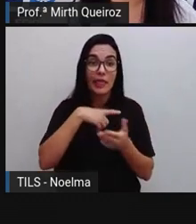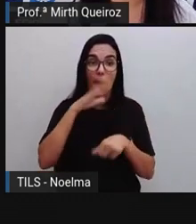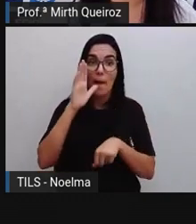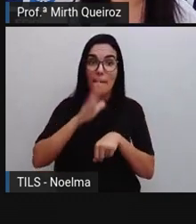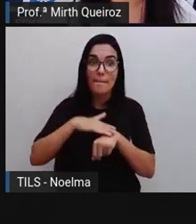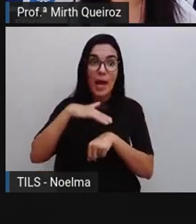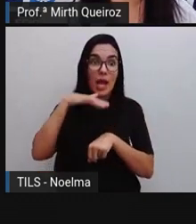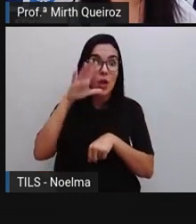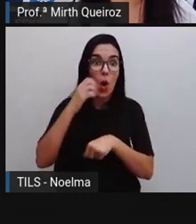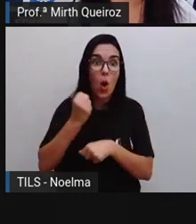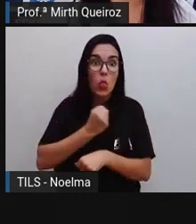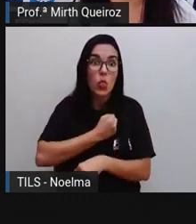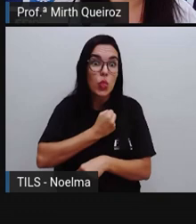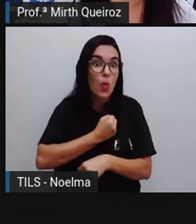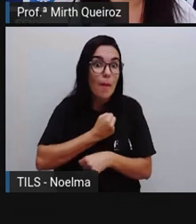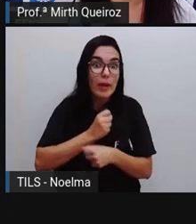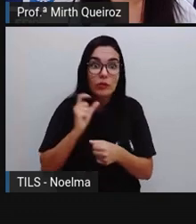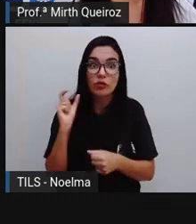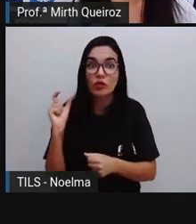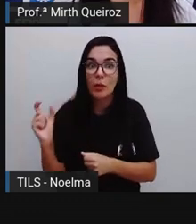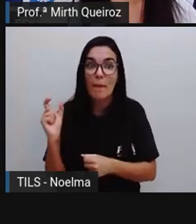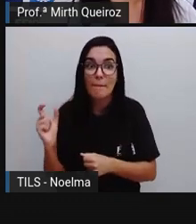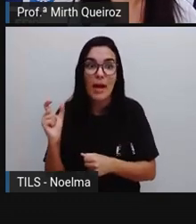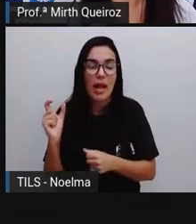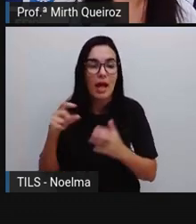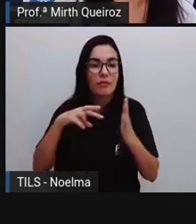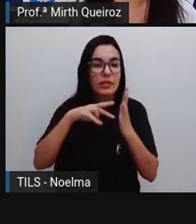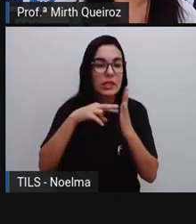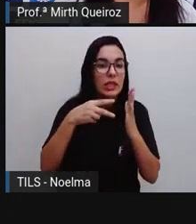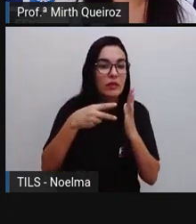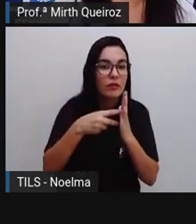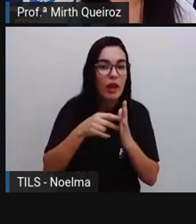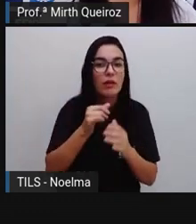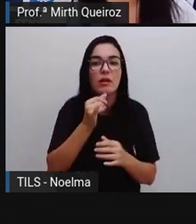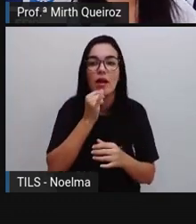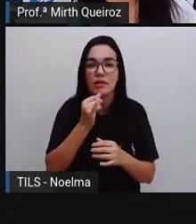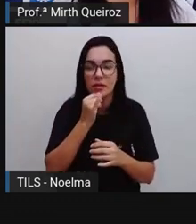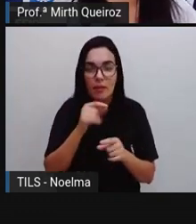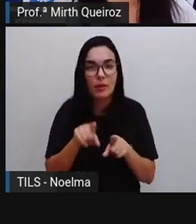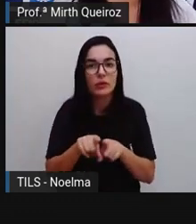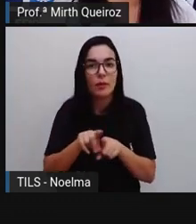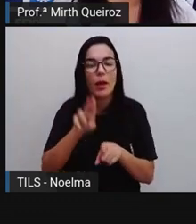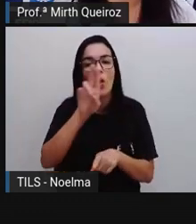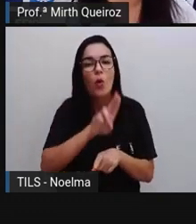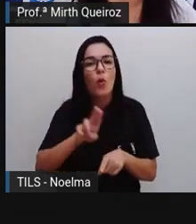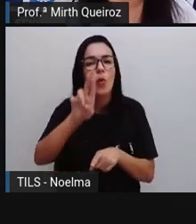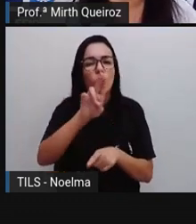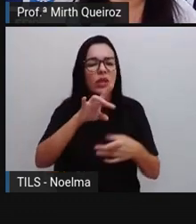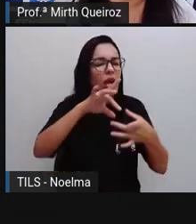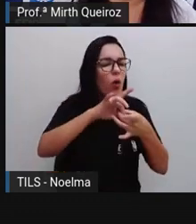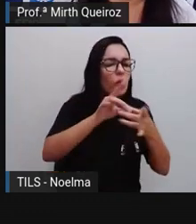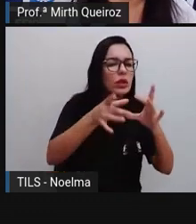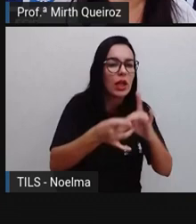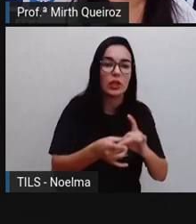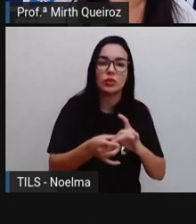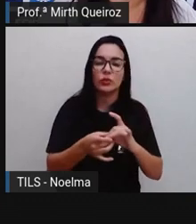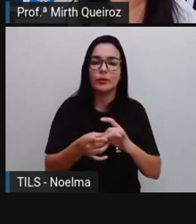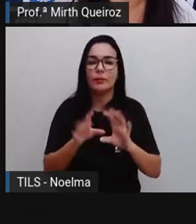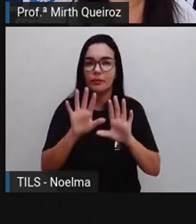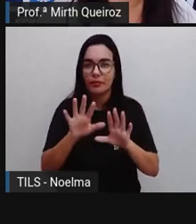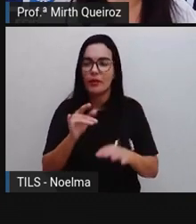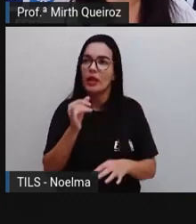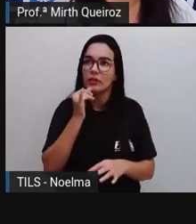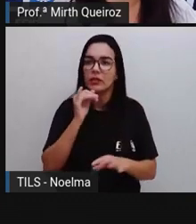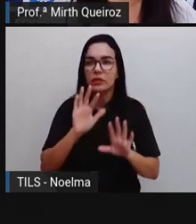de significados de uma palavra e exemplos do seu uso em vários contextos. Então, geralmente, nós vamos ter